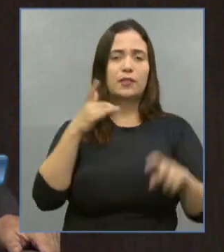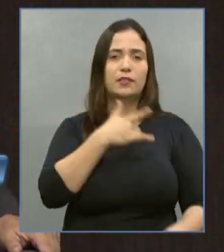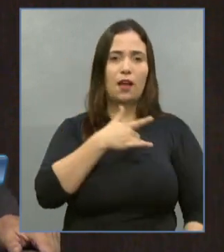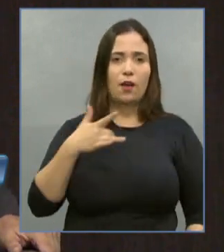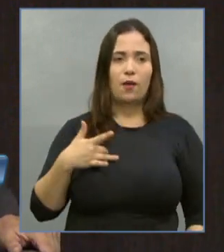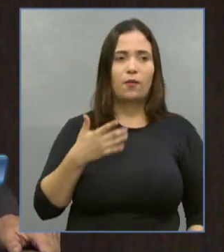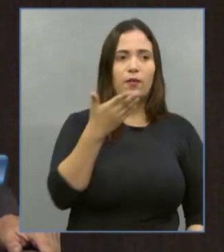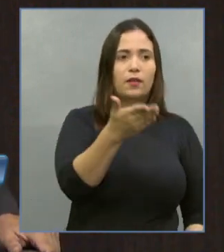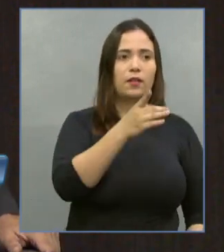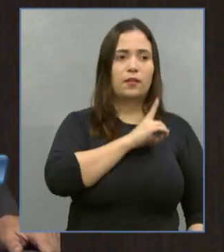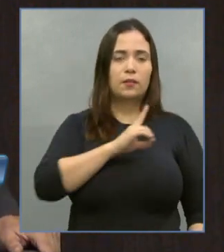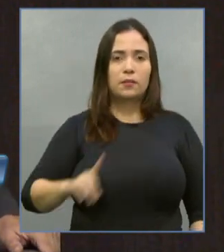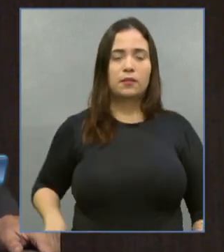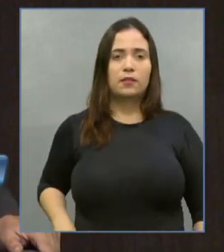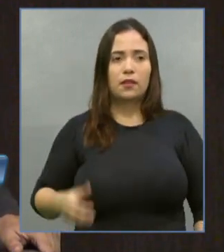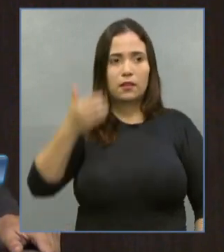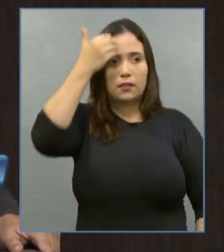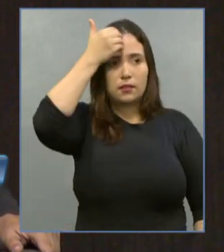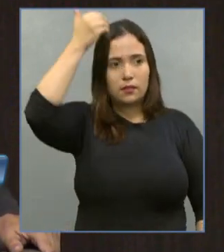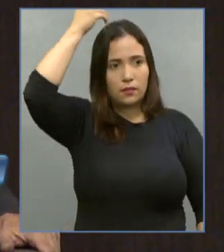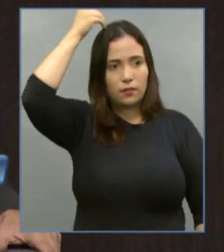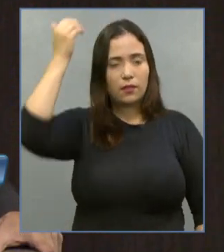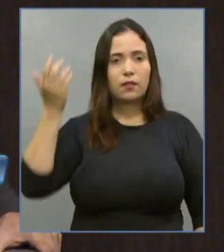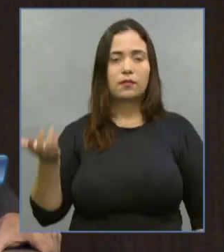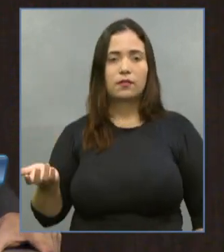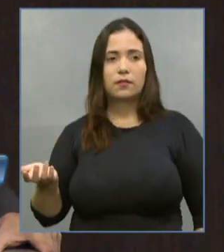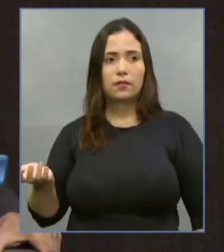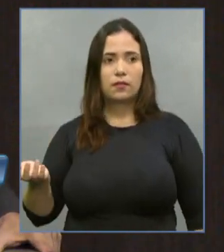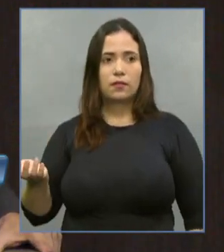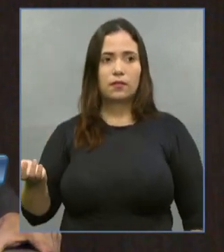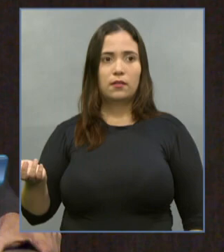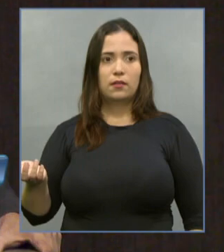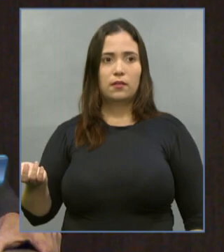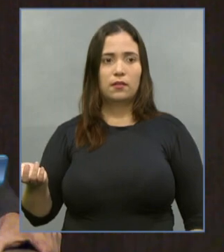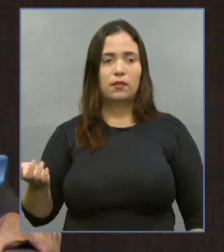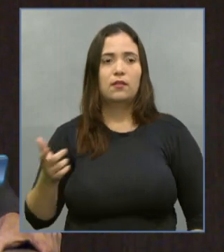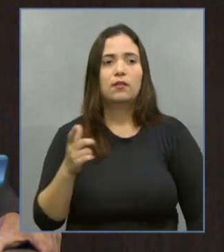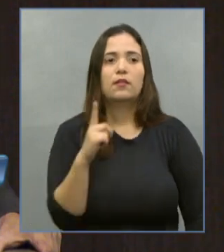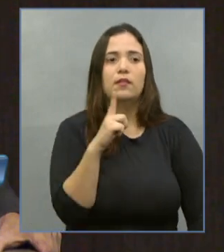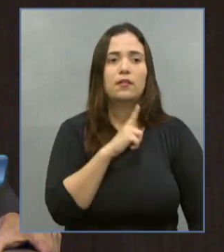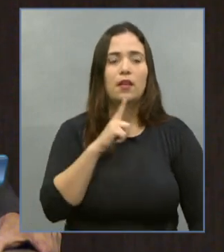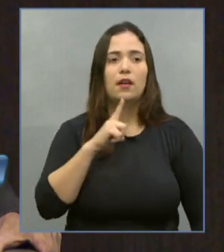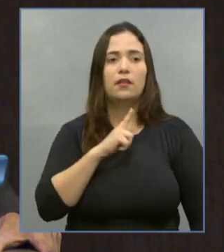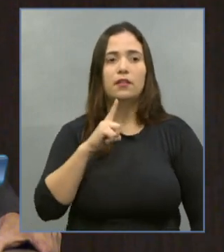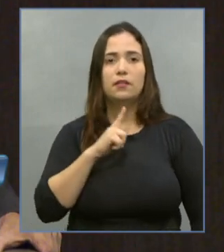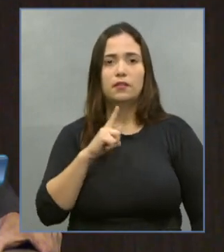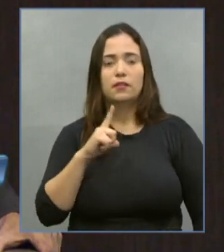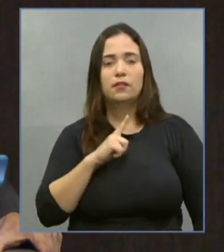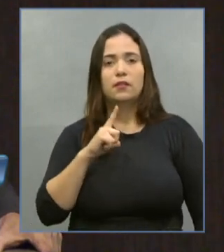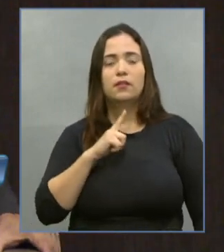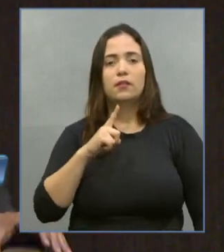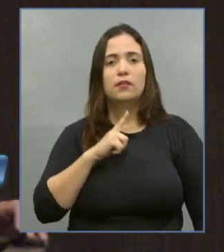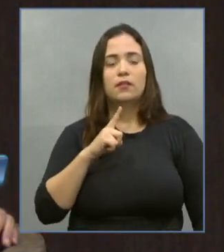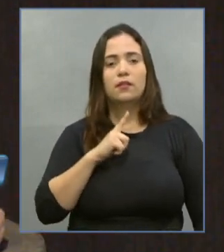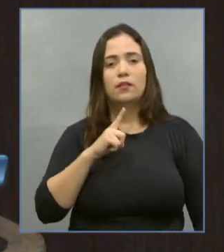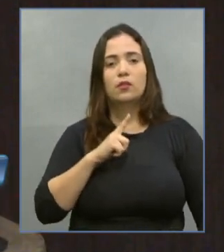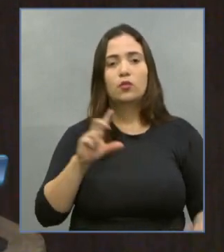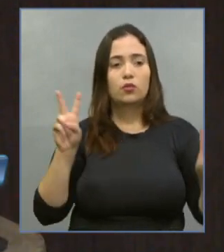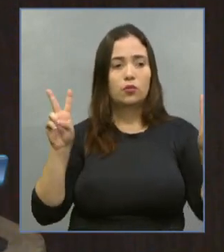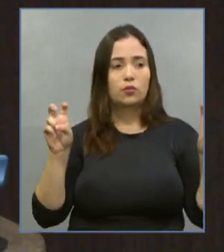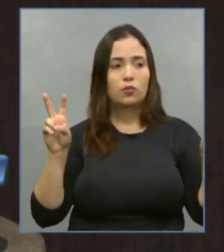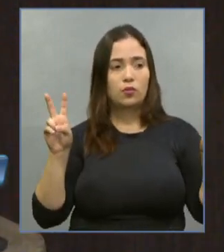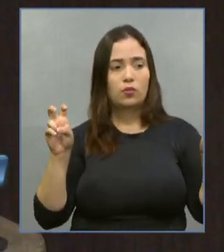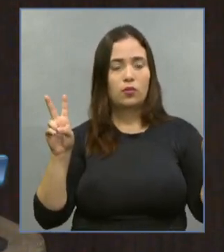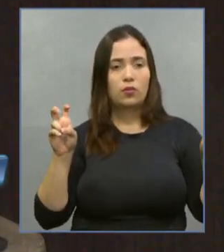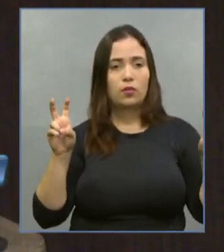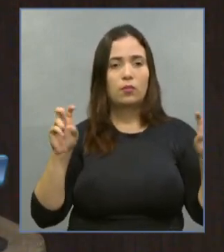falar aqui, mas tomo conhecimento e aprendo todos os dias sobre